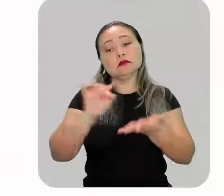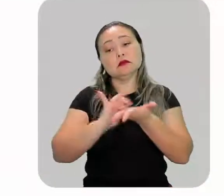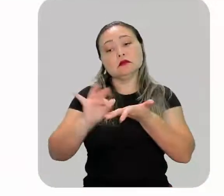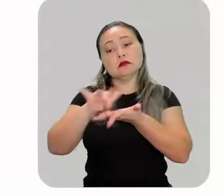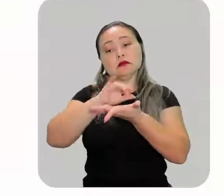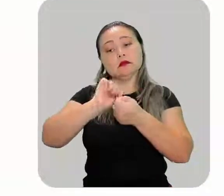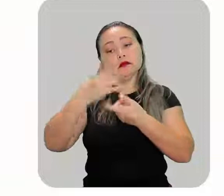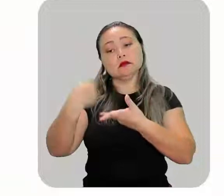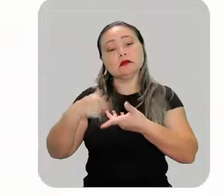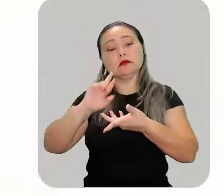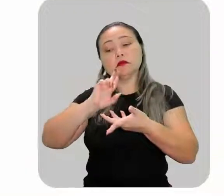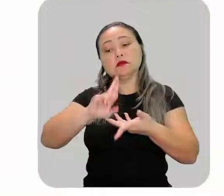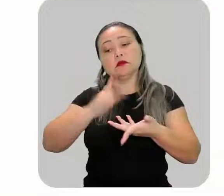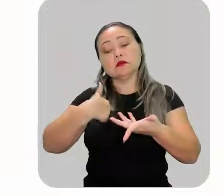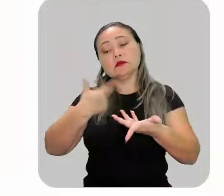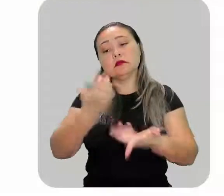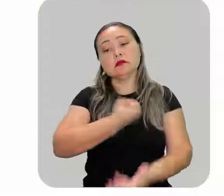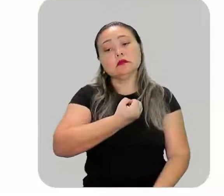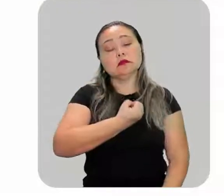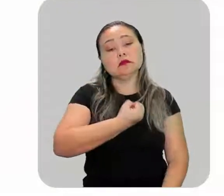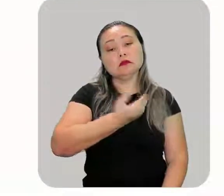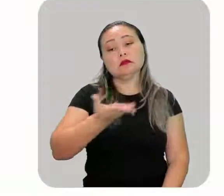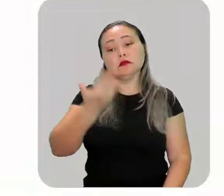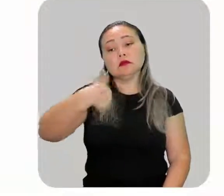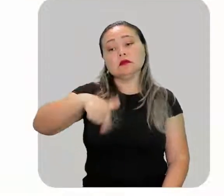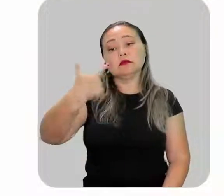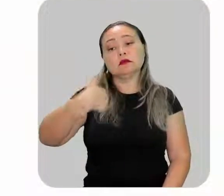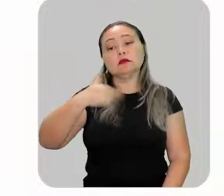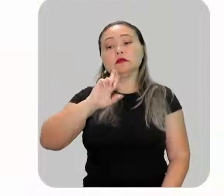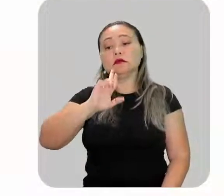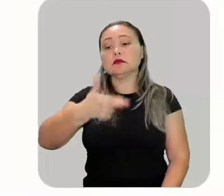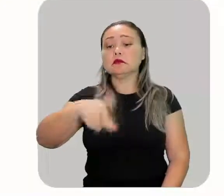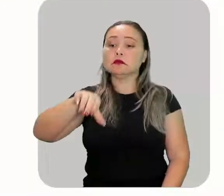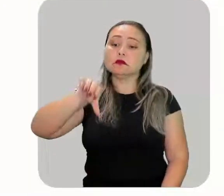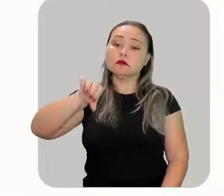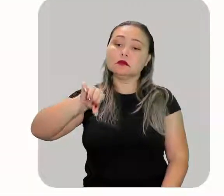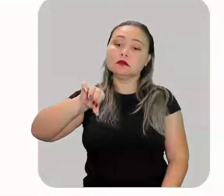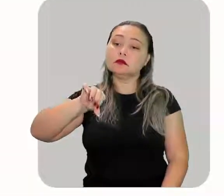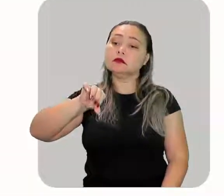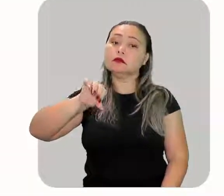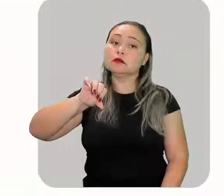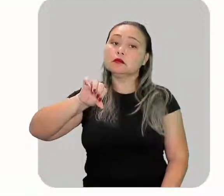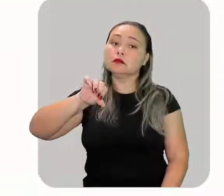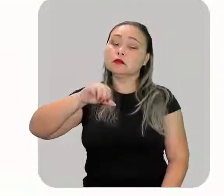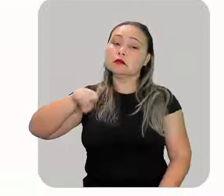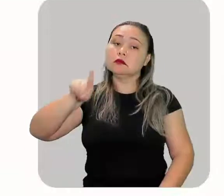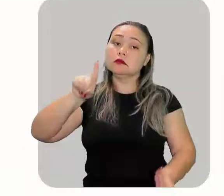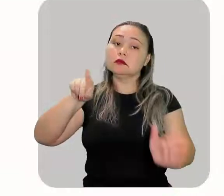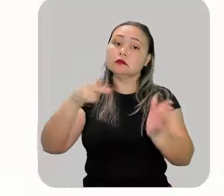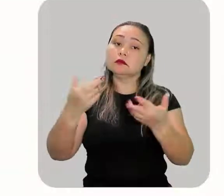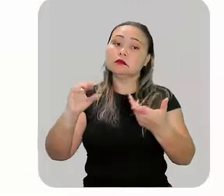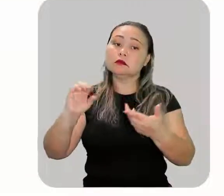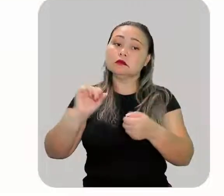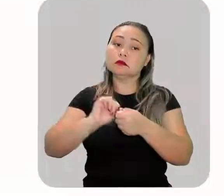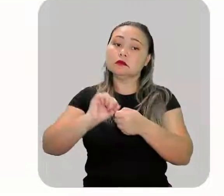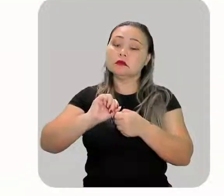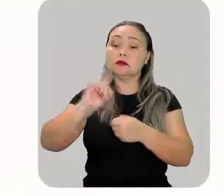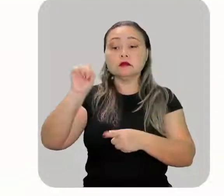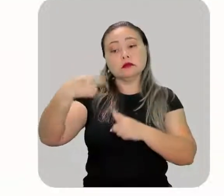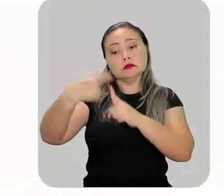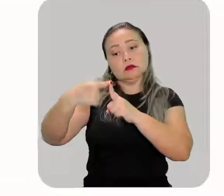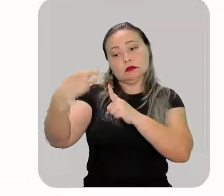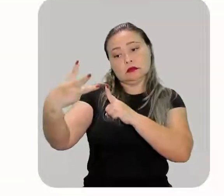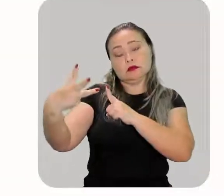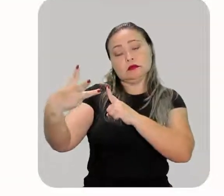calcular. Vamos lá, que número elevado ao quadrado menos 9 dá 0? Bom, ao quadrado é 3, né? Ah, então. Mas pode ser o